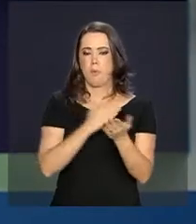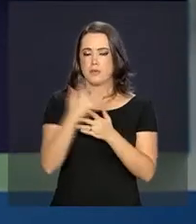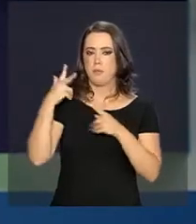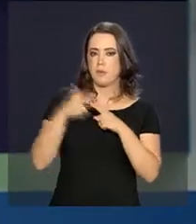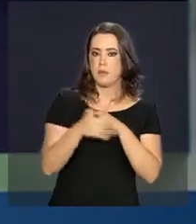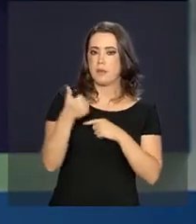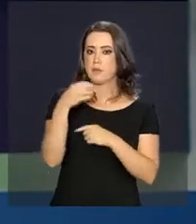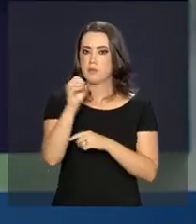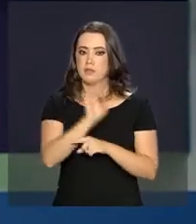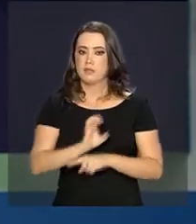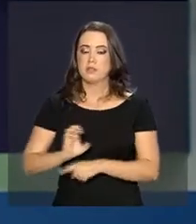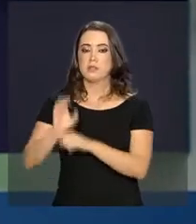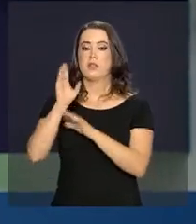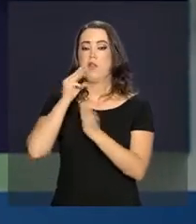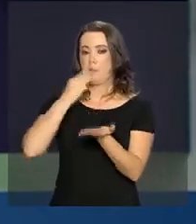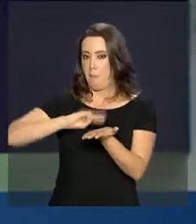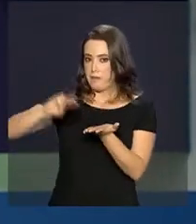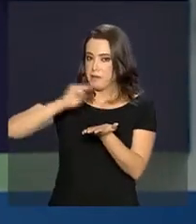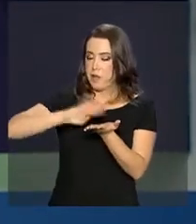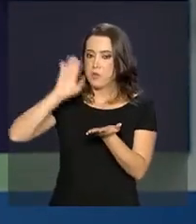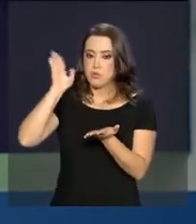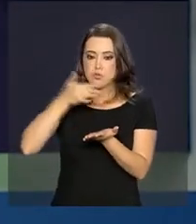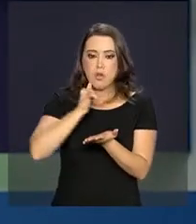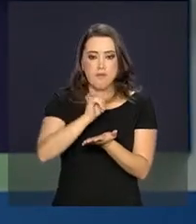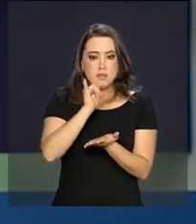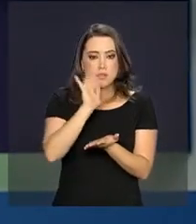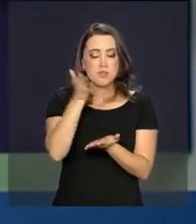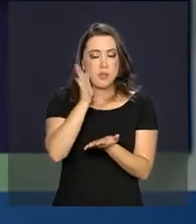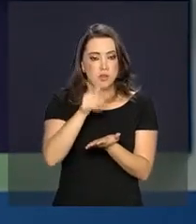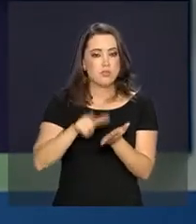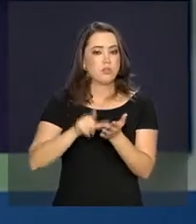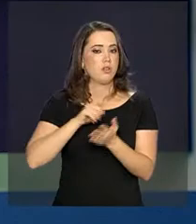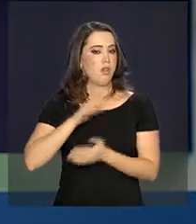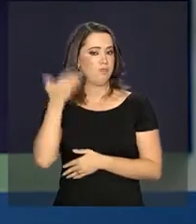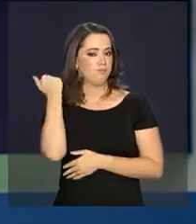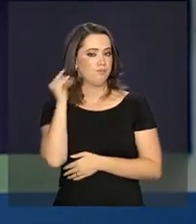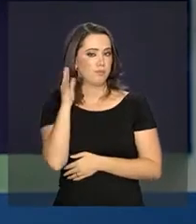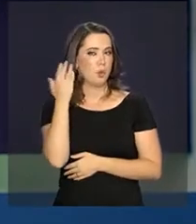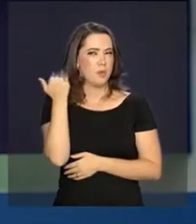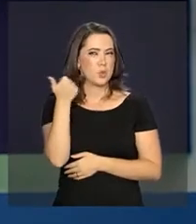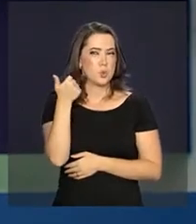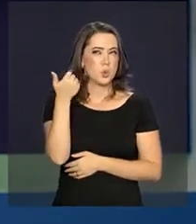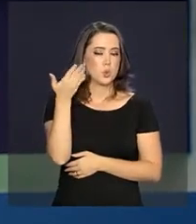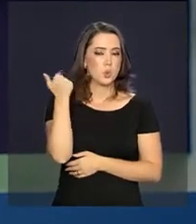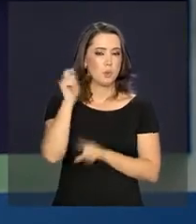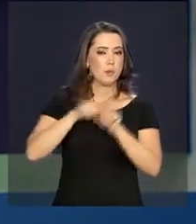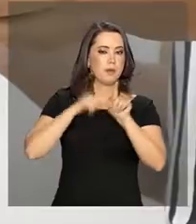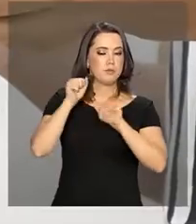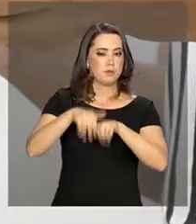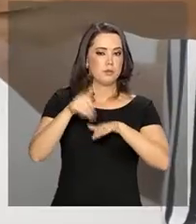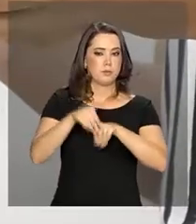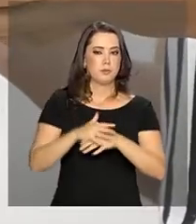estados. Mensagens com avisos para os usuários já estão sendo enviadas desde o mês de setembro.